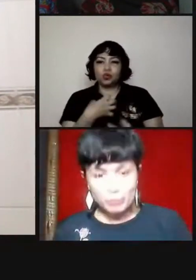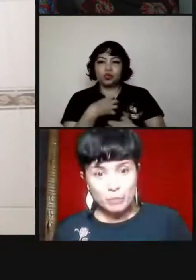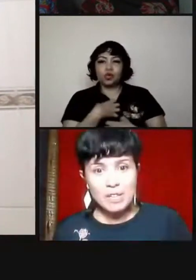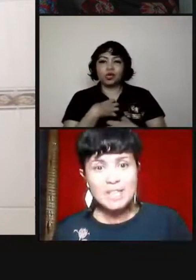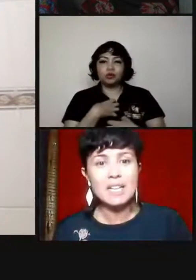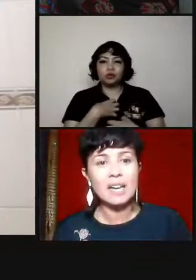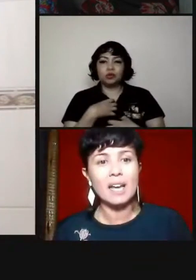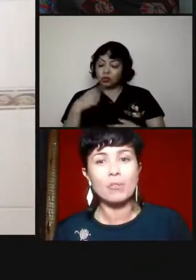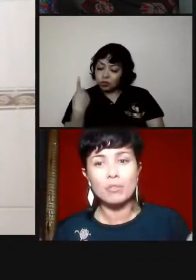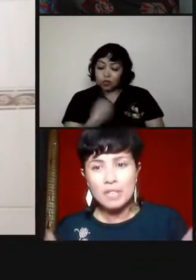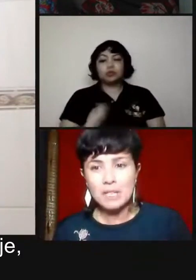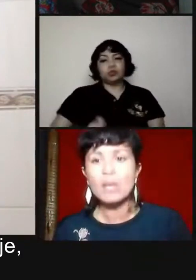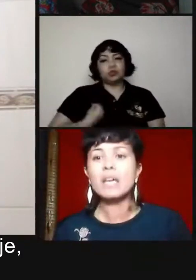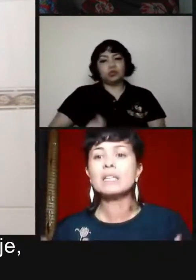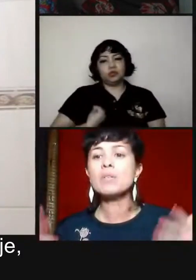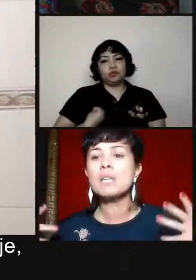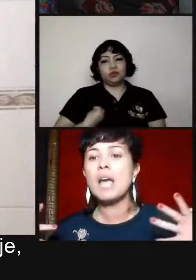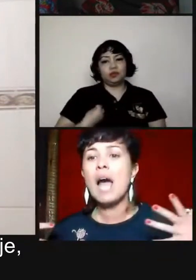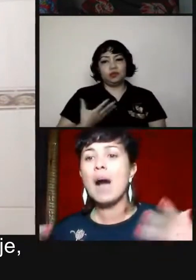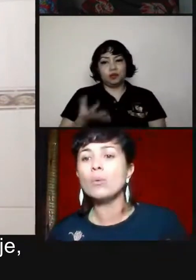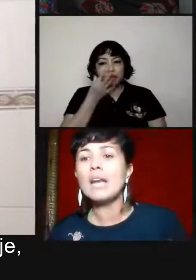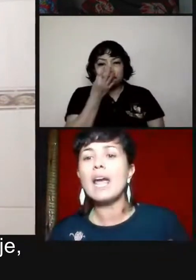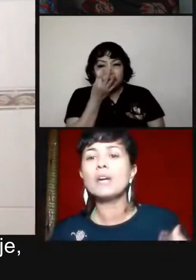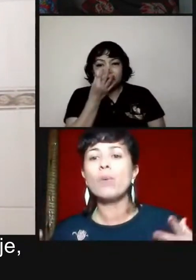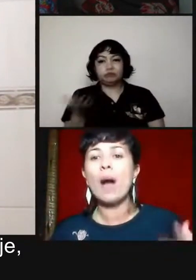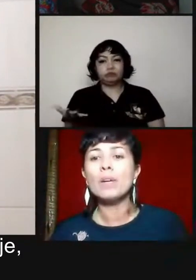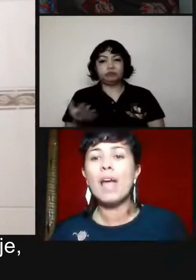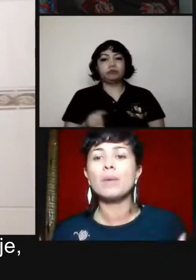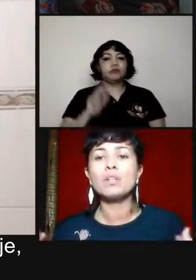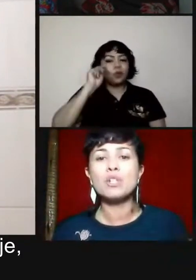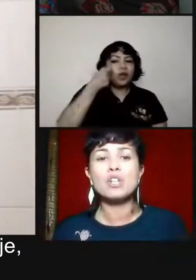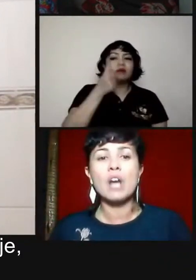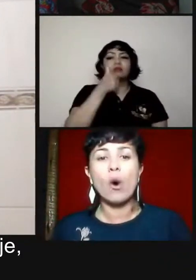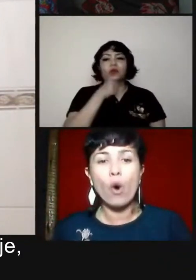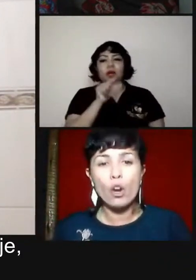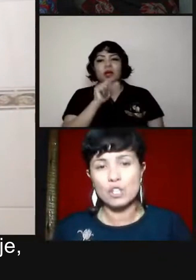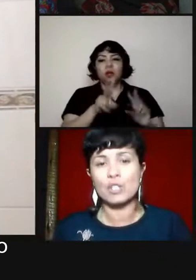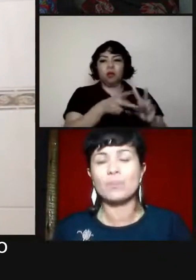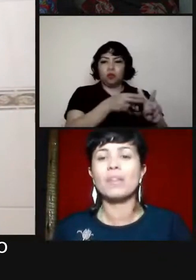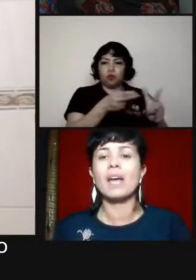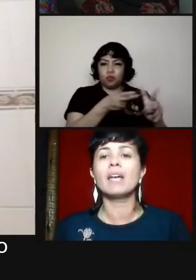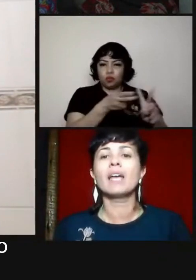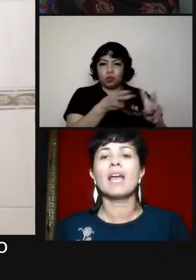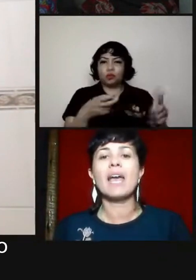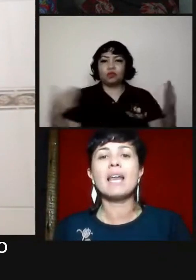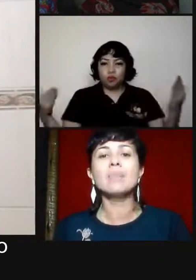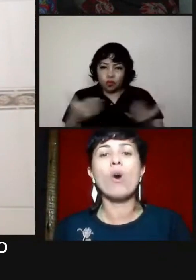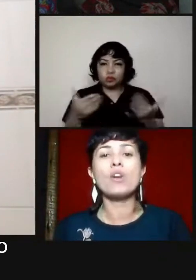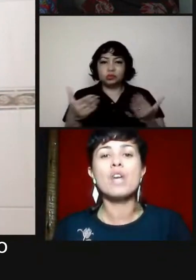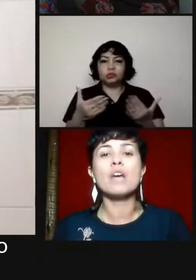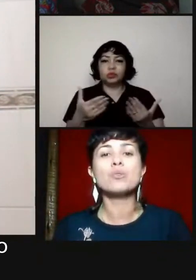gente vivencia, né? Eu vivencio. Então, assim, o negro, a mulher, o indígena, hoje, né,